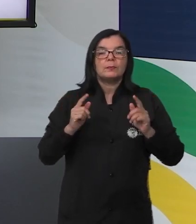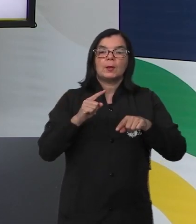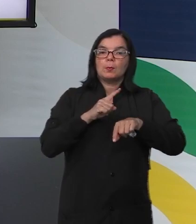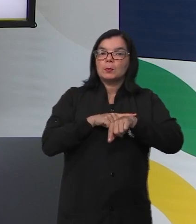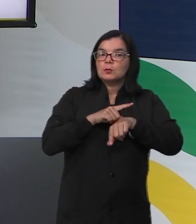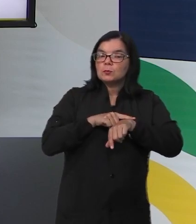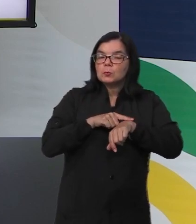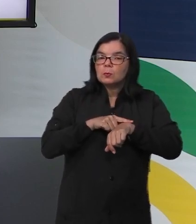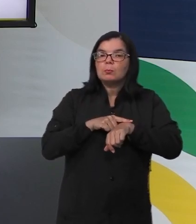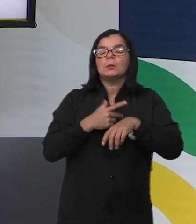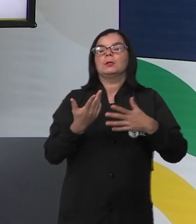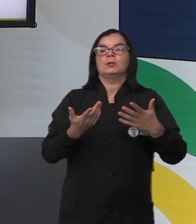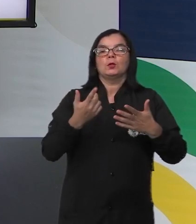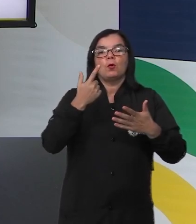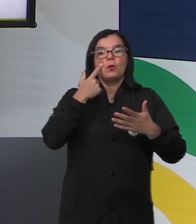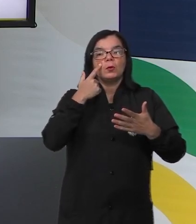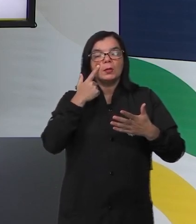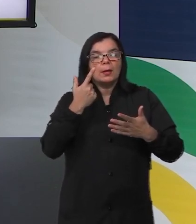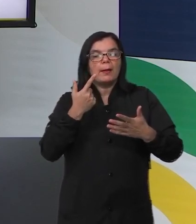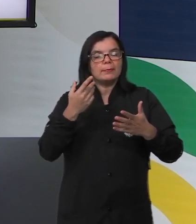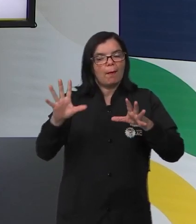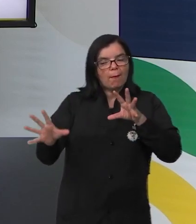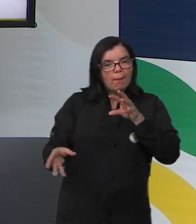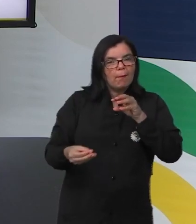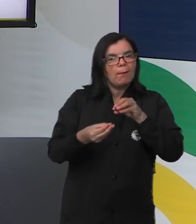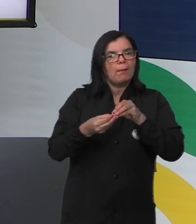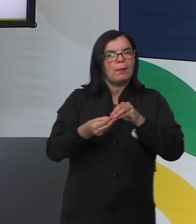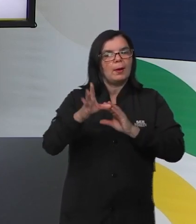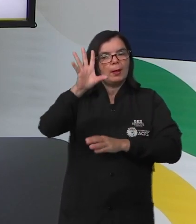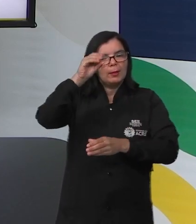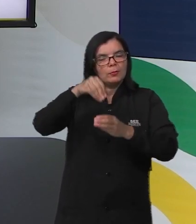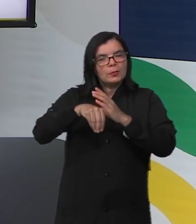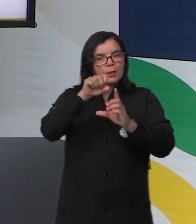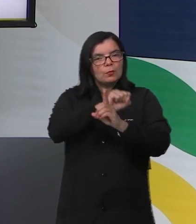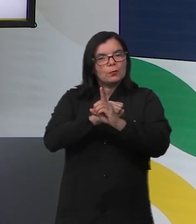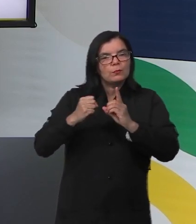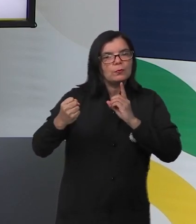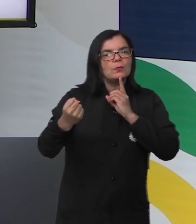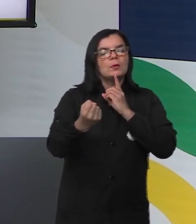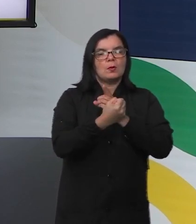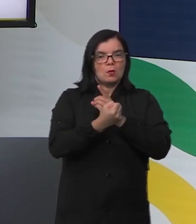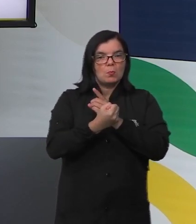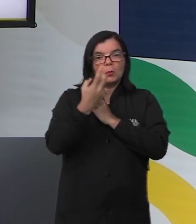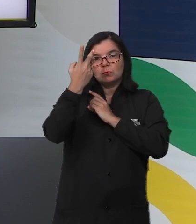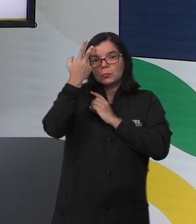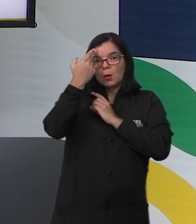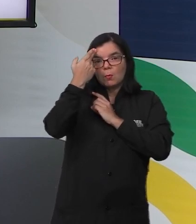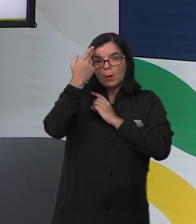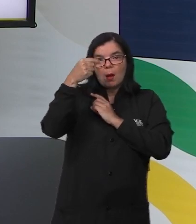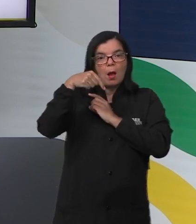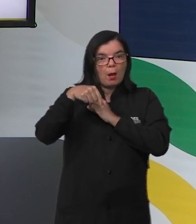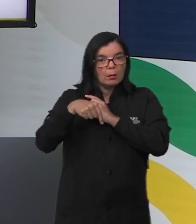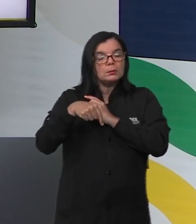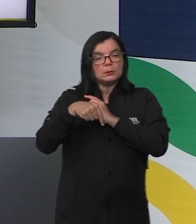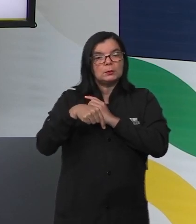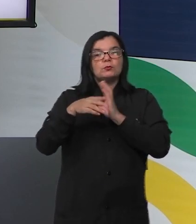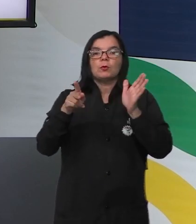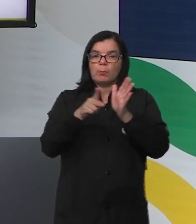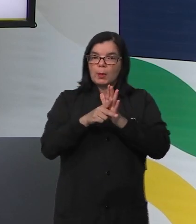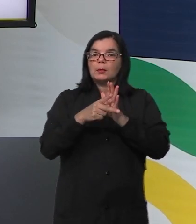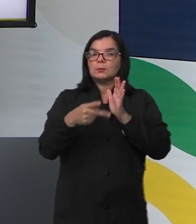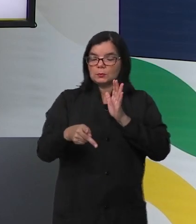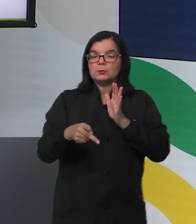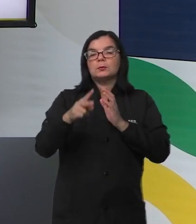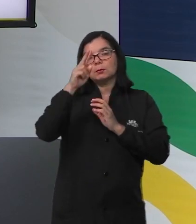momento em que ela está inserida dentro de um contexto social comum, aquilo ali já faz parte da